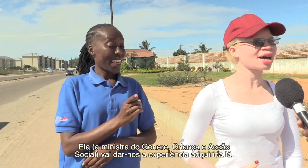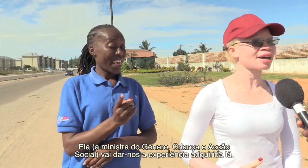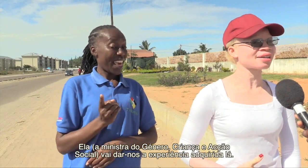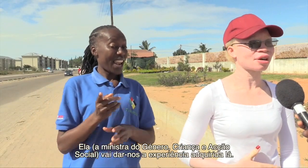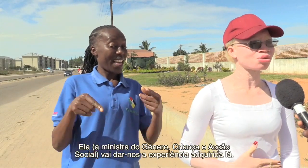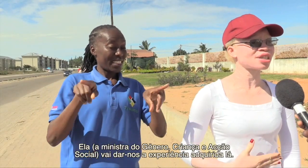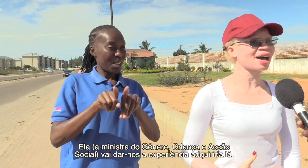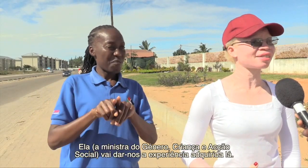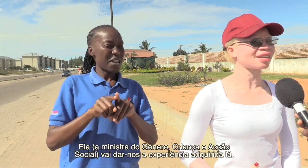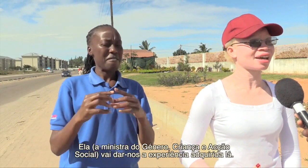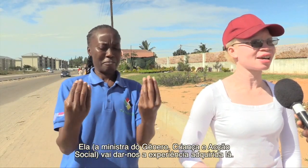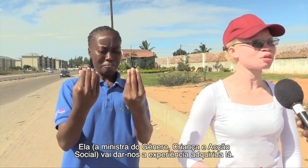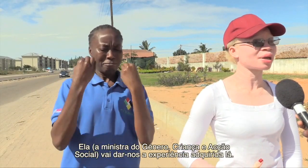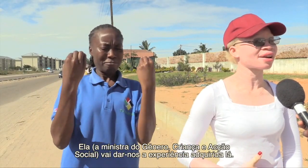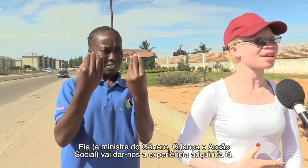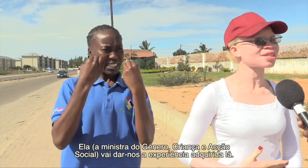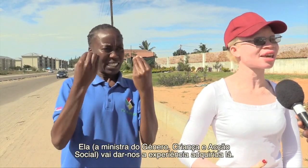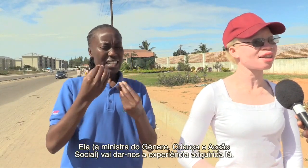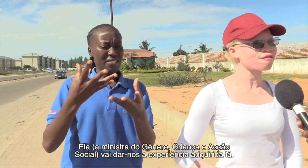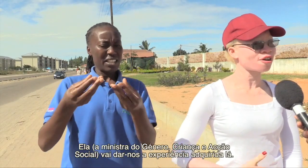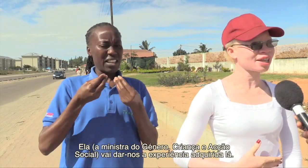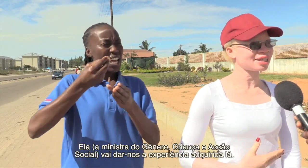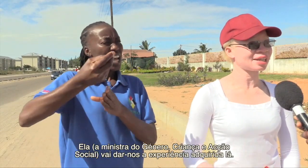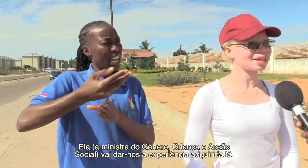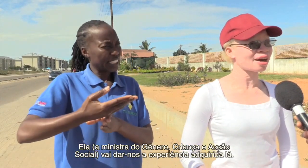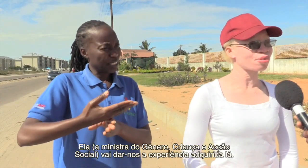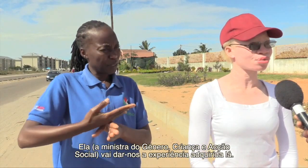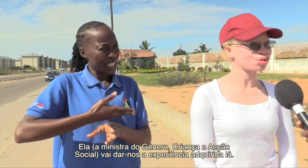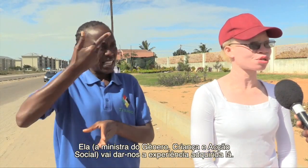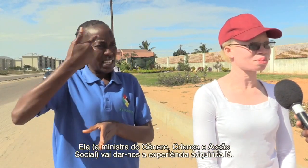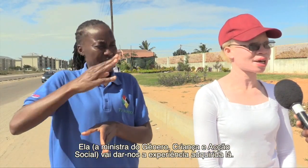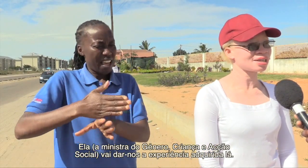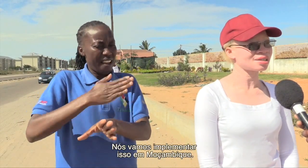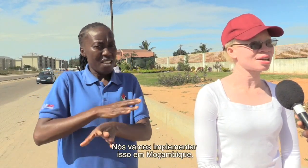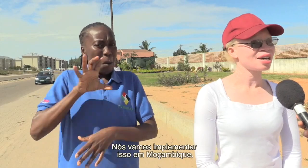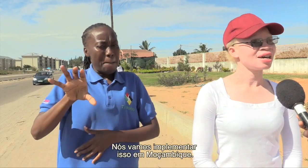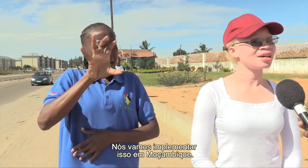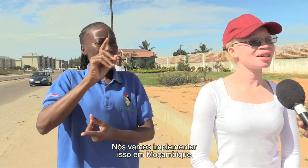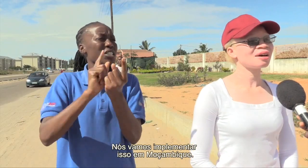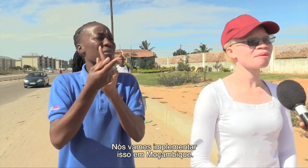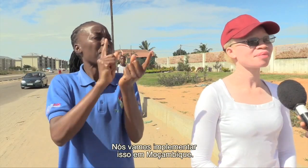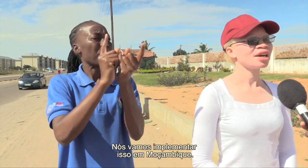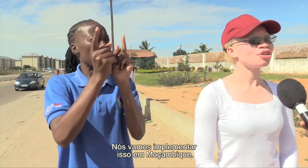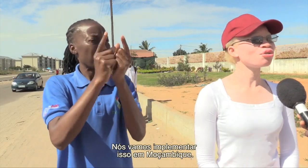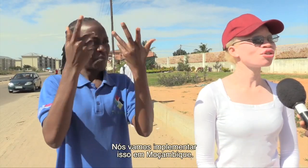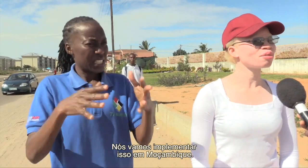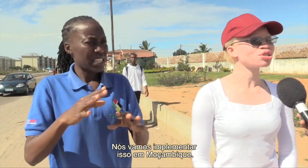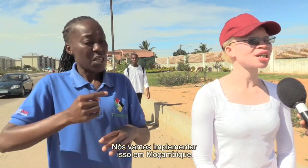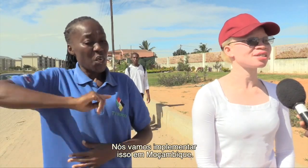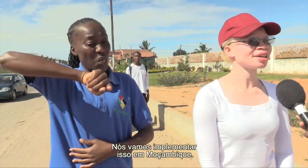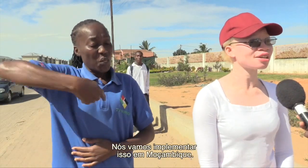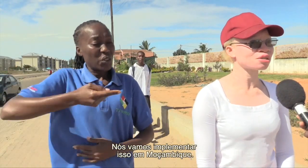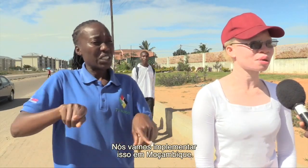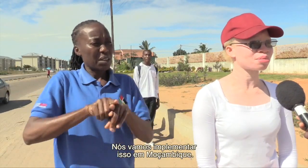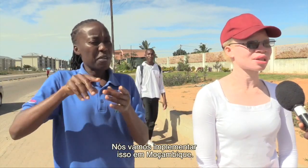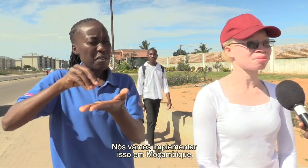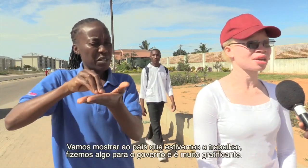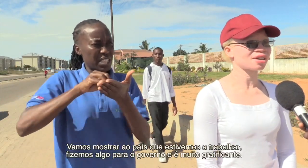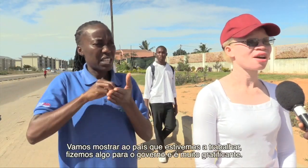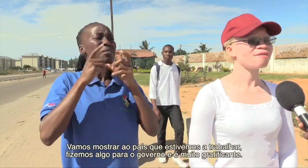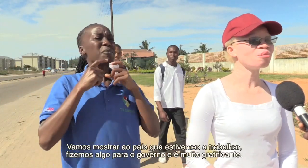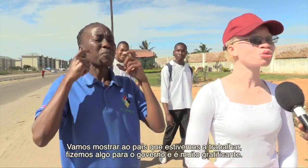nos ensinar, vai nos dar a experiência que ela foi adquirir lá com os outros países. E nós vamos trazer isso